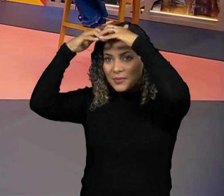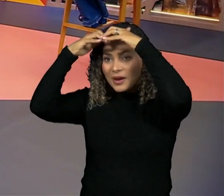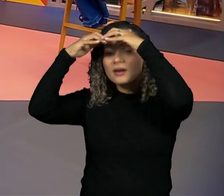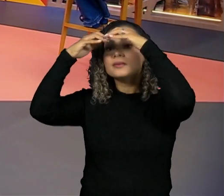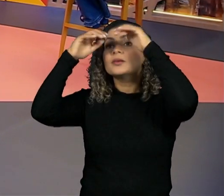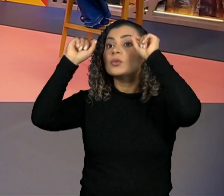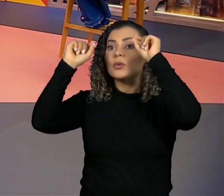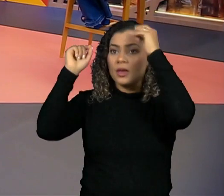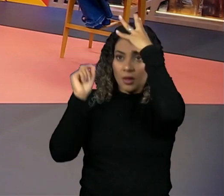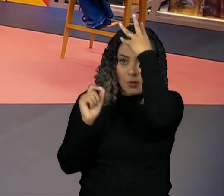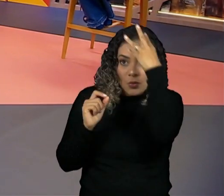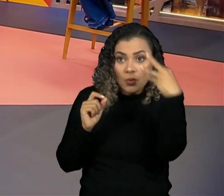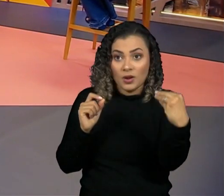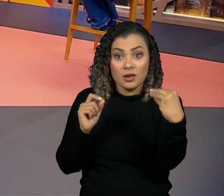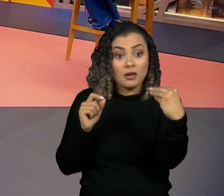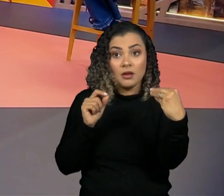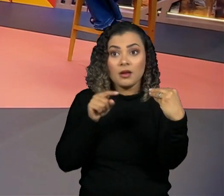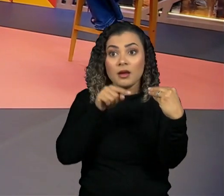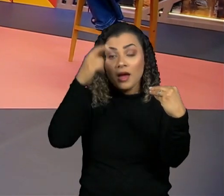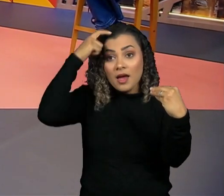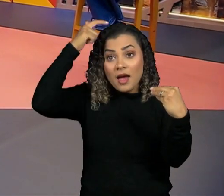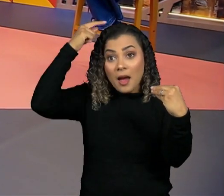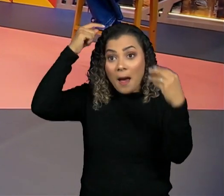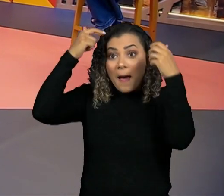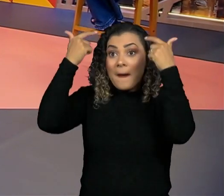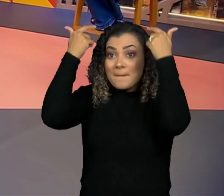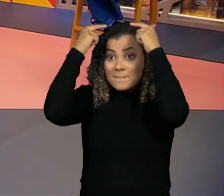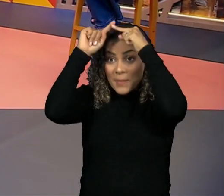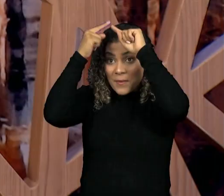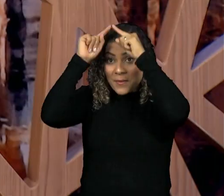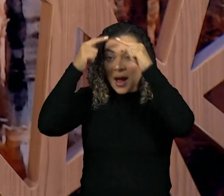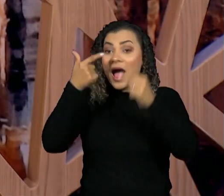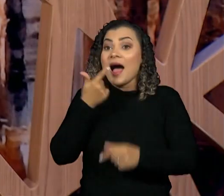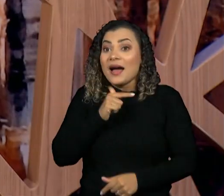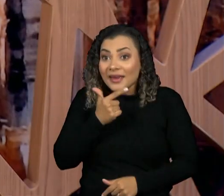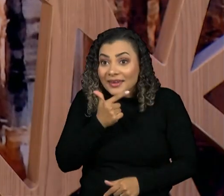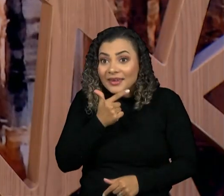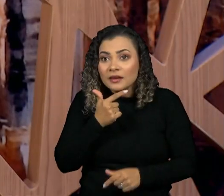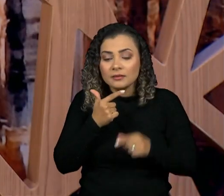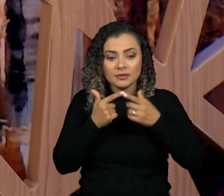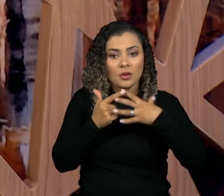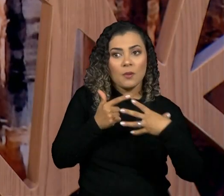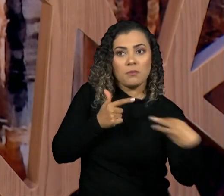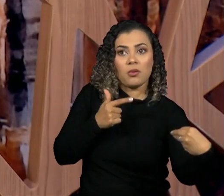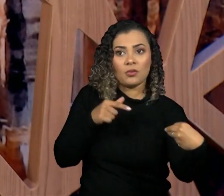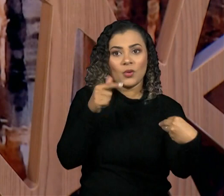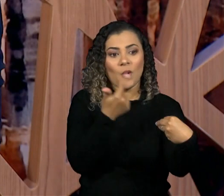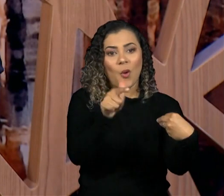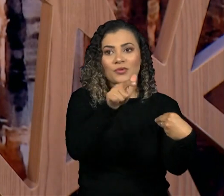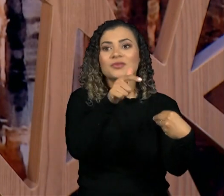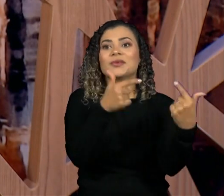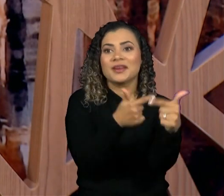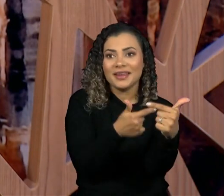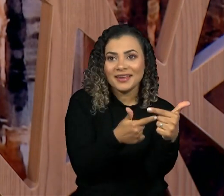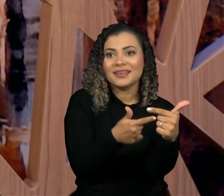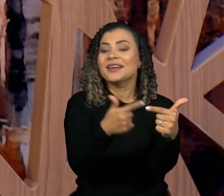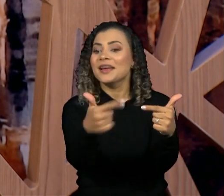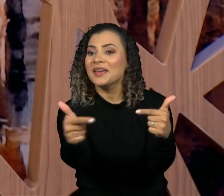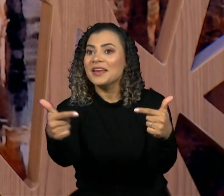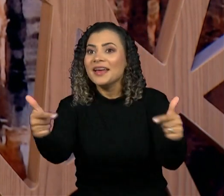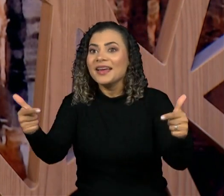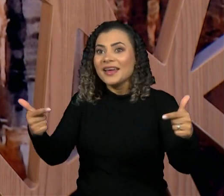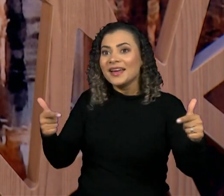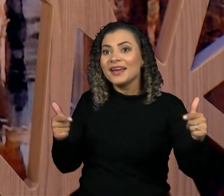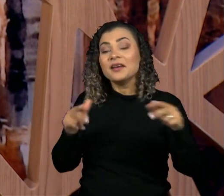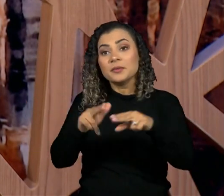por exemplo, motora do nosso cérebro e que traz esse comportamento de sorrir. Então, é por uma predisposição genética, né?